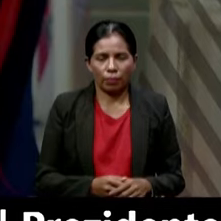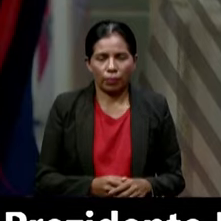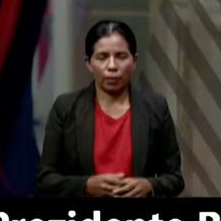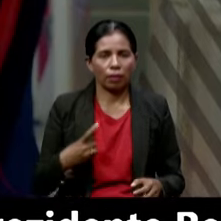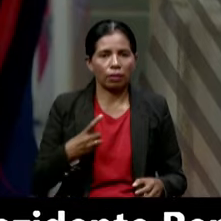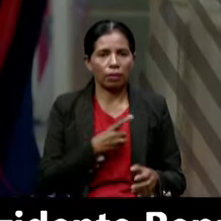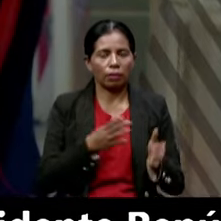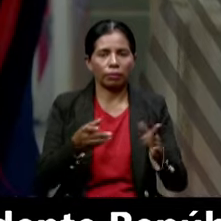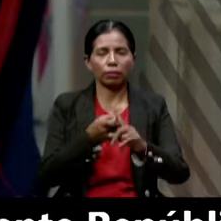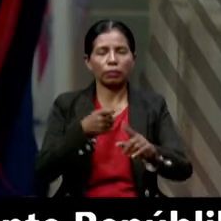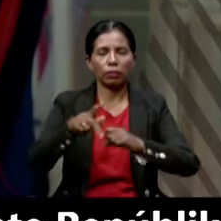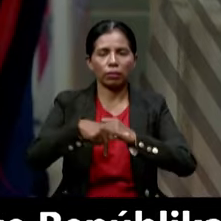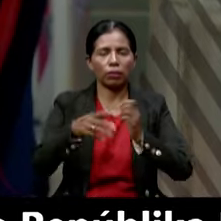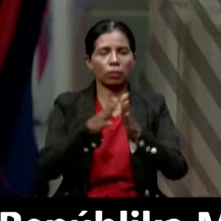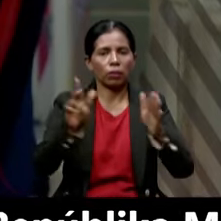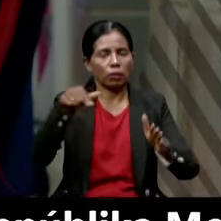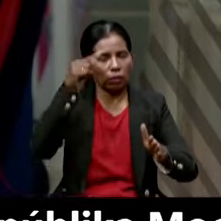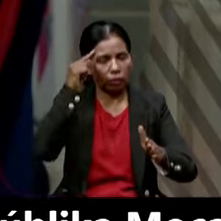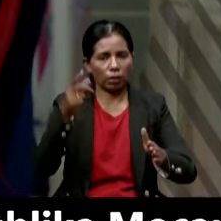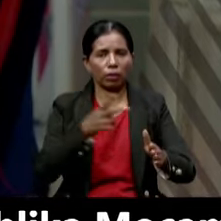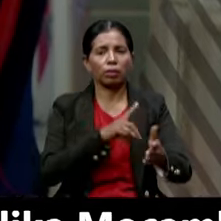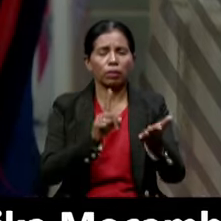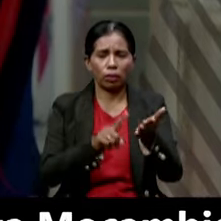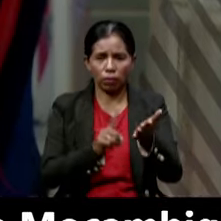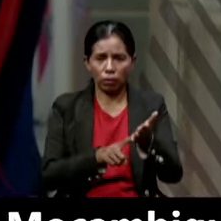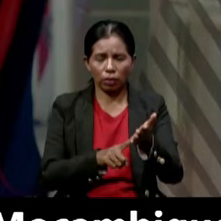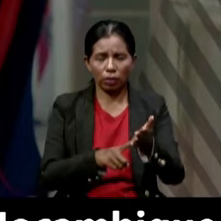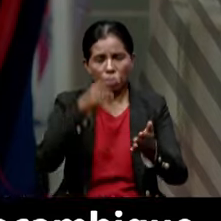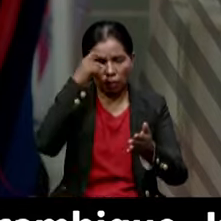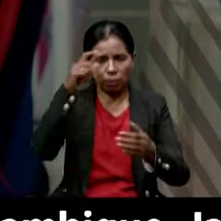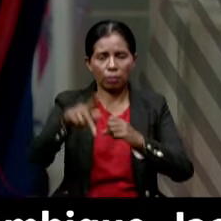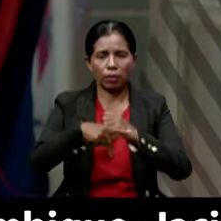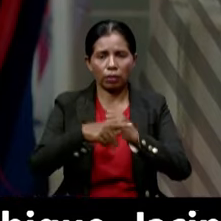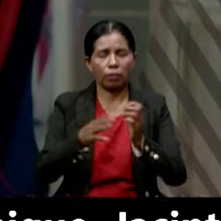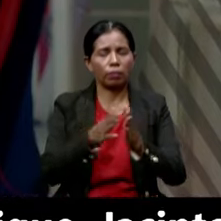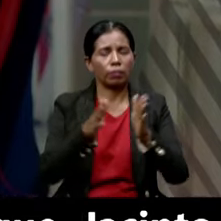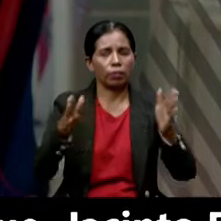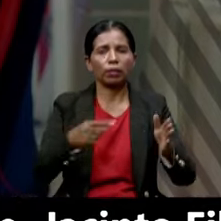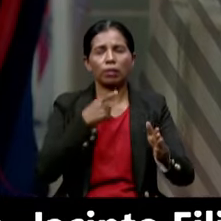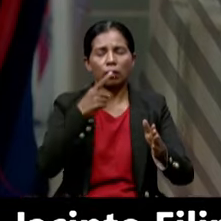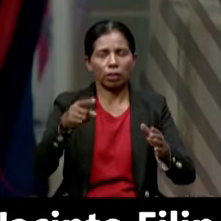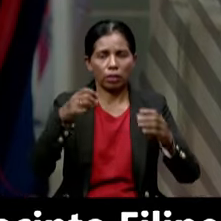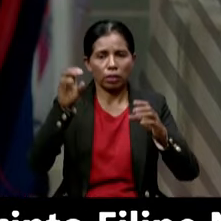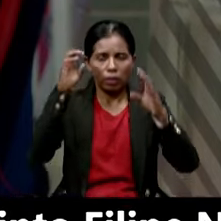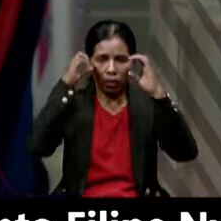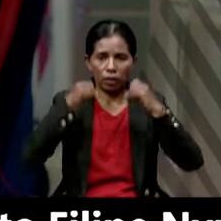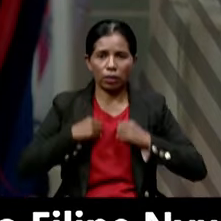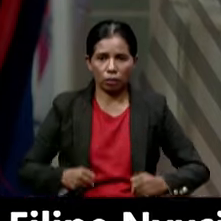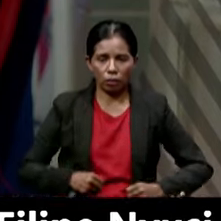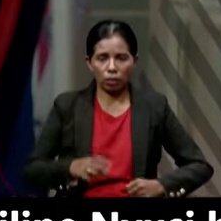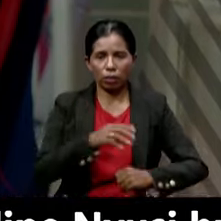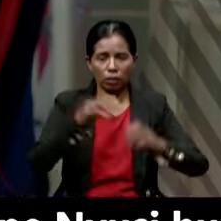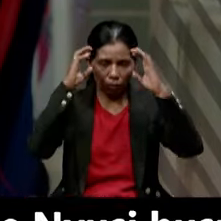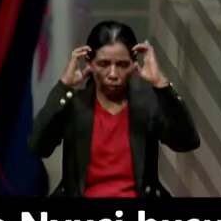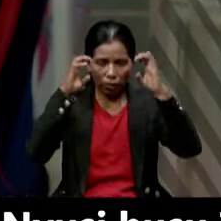Deputado Rússia, bancada posição no governo Aquilar Malo, também bancada posição considera setor saúde ou educação e